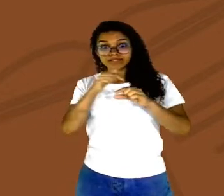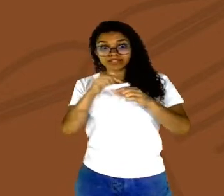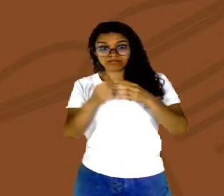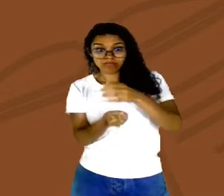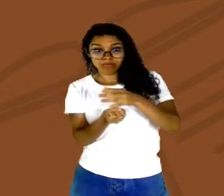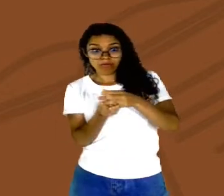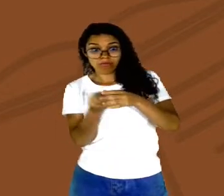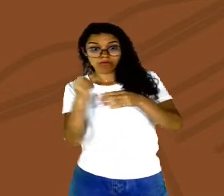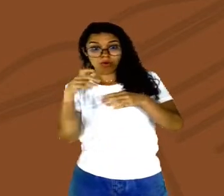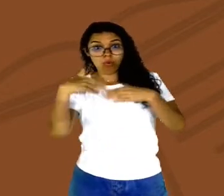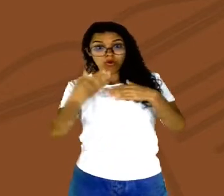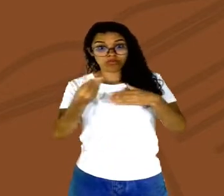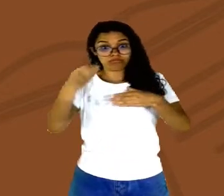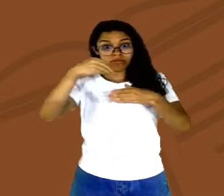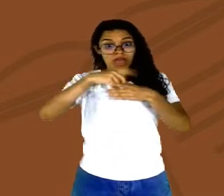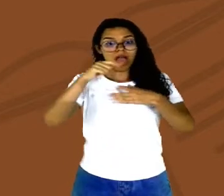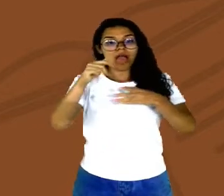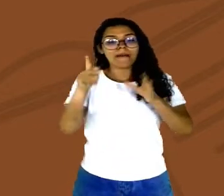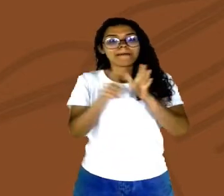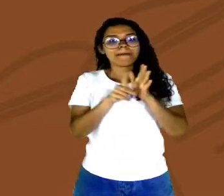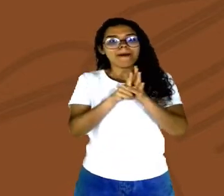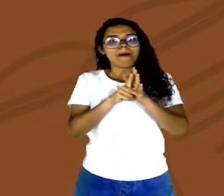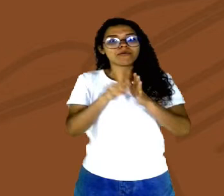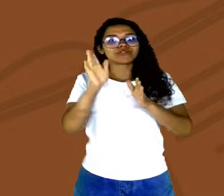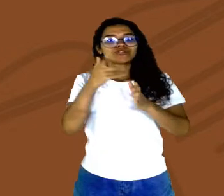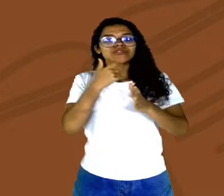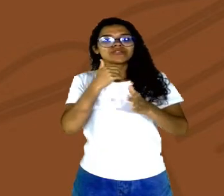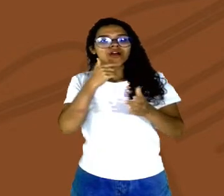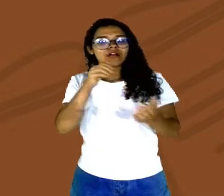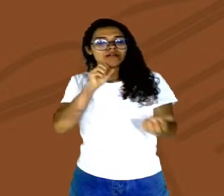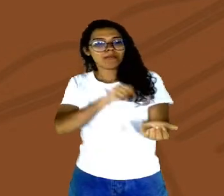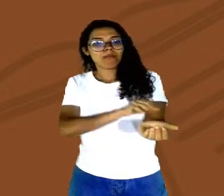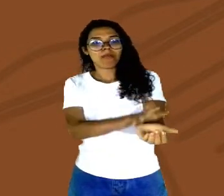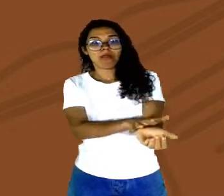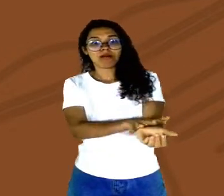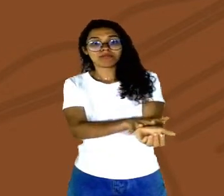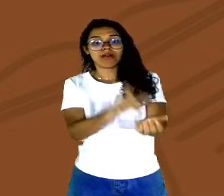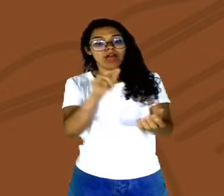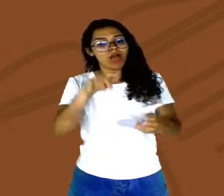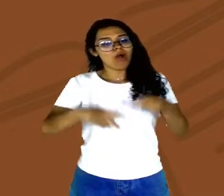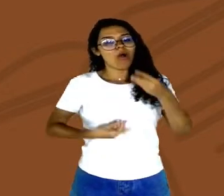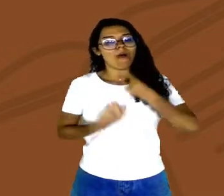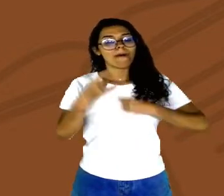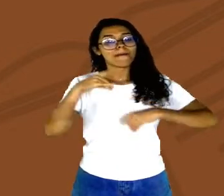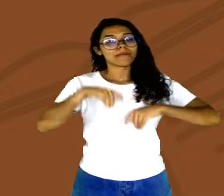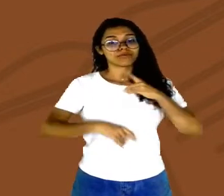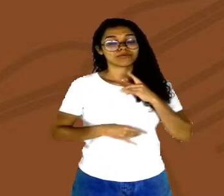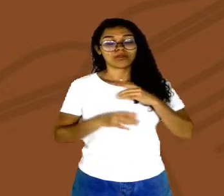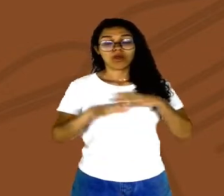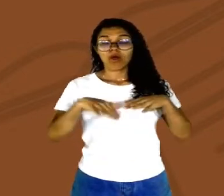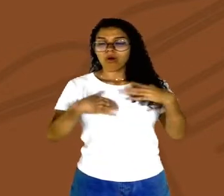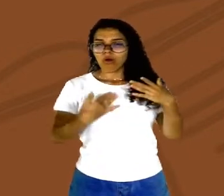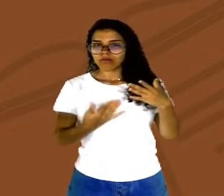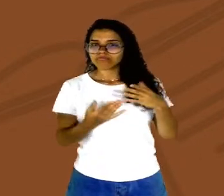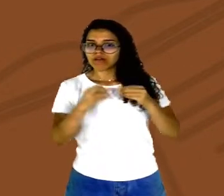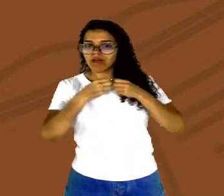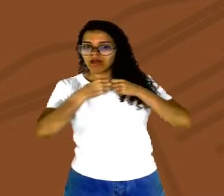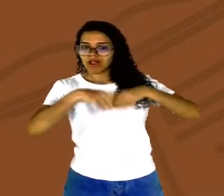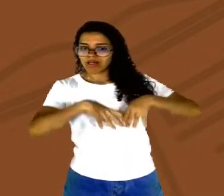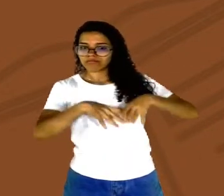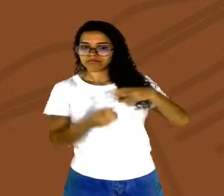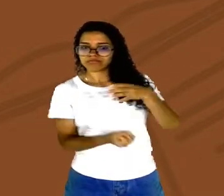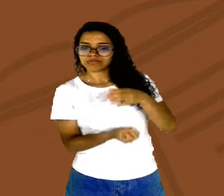os hormônios. Já as glândulas exócrinas, exo quer dizer fora, são as glândulas